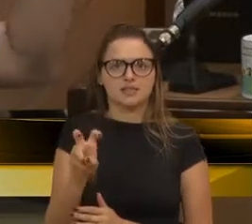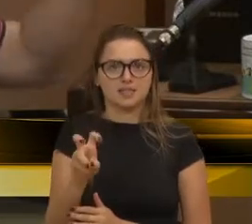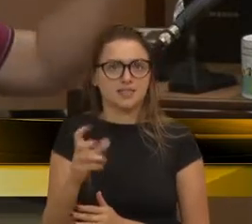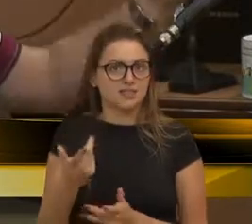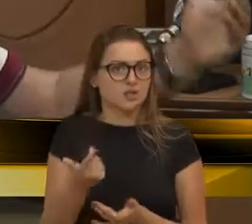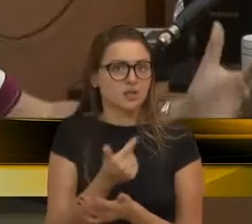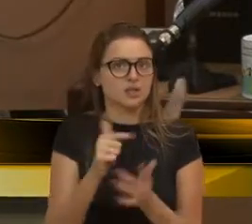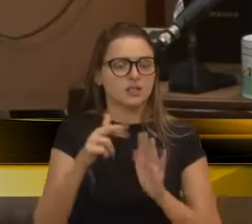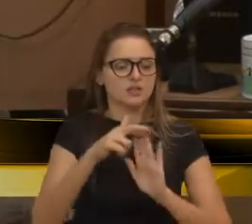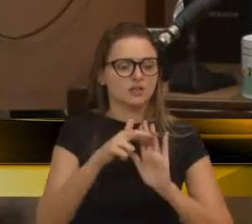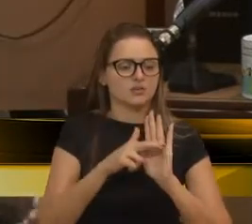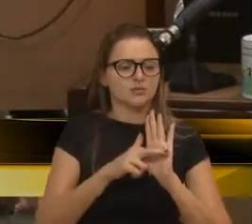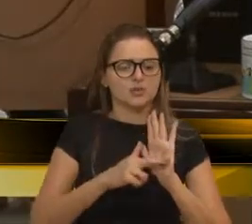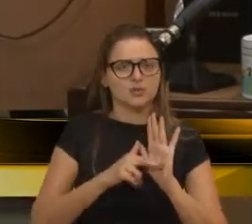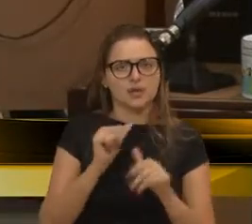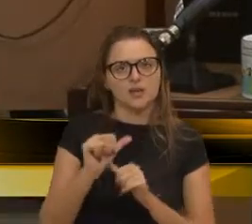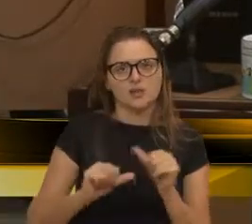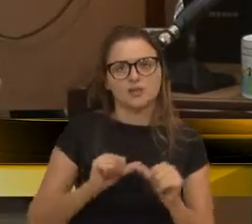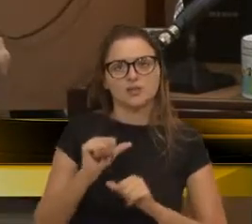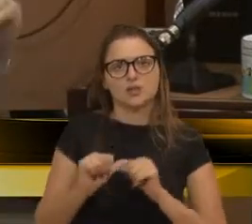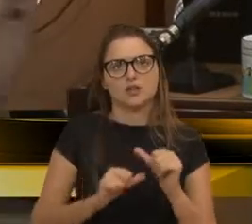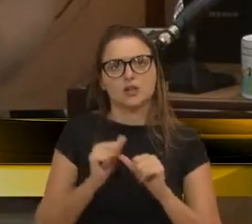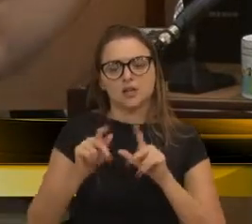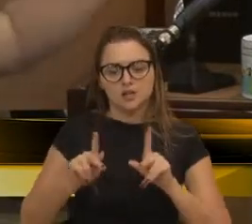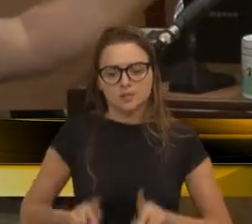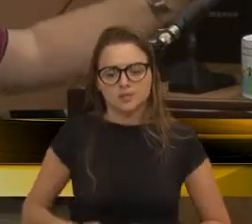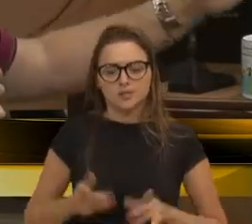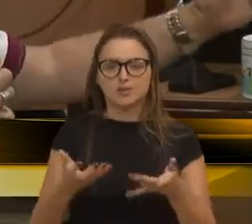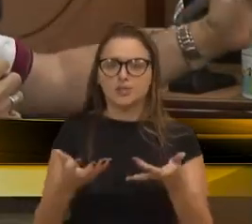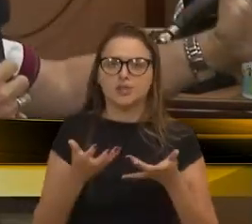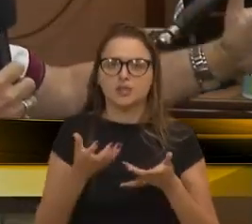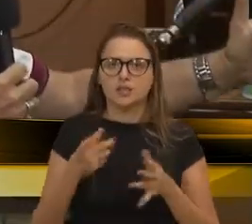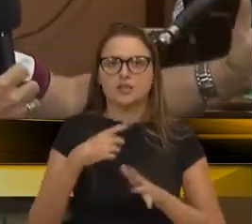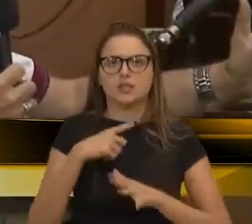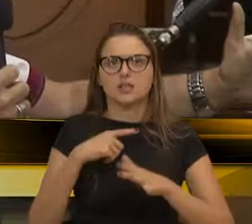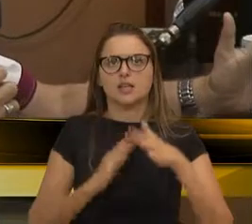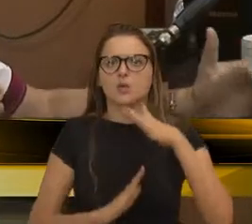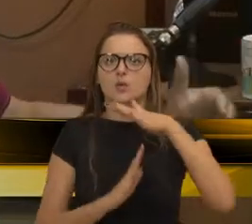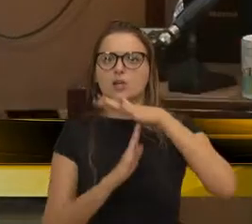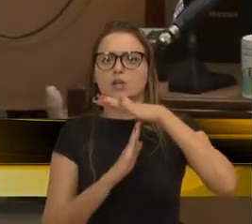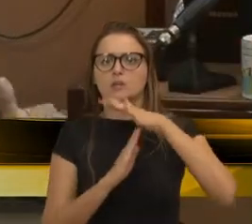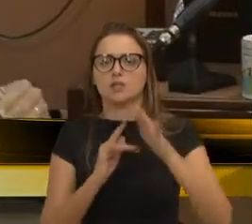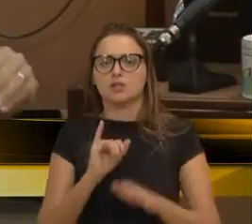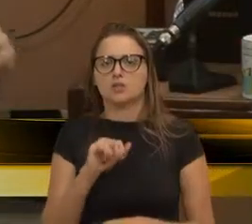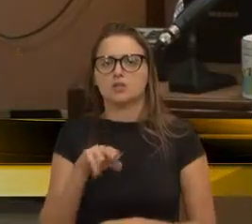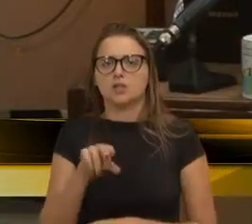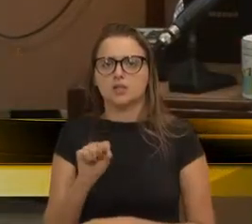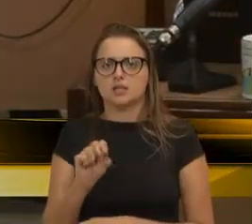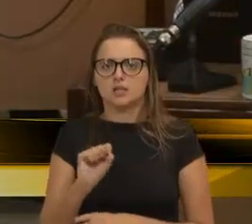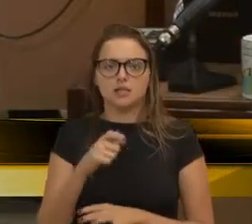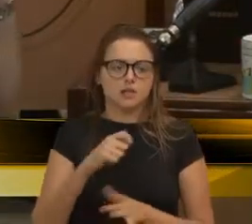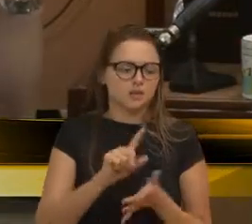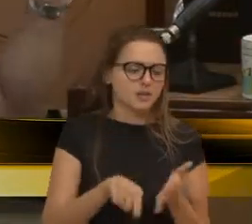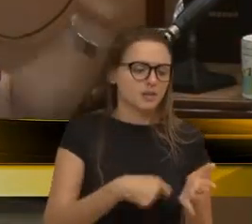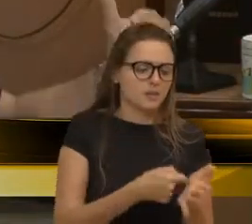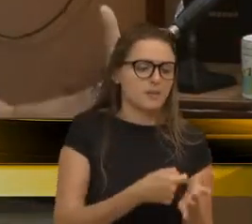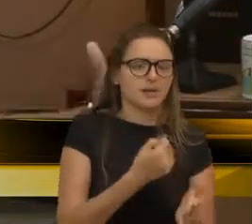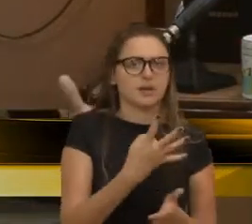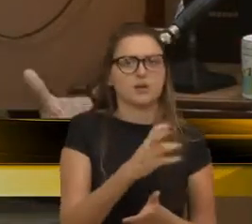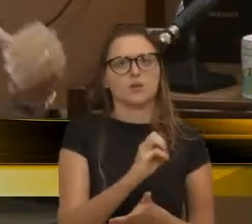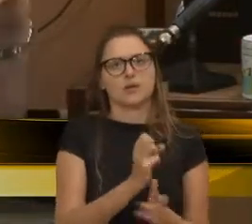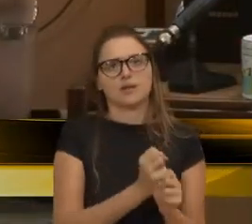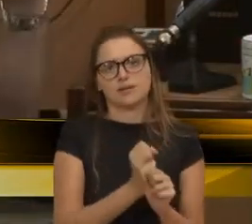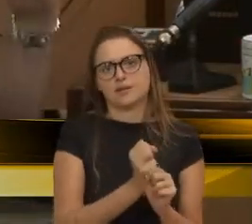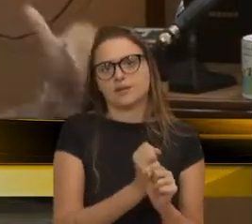uma regra de transição adequada. A pessoa que vai querer receber o teto do INSS hoje vai precisar trabalhar 40 anos,